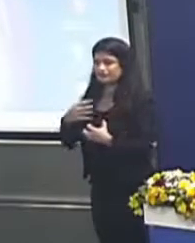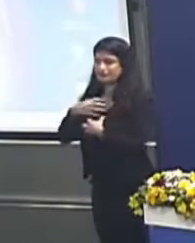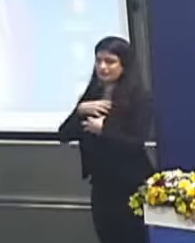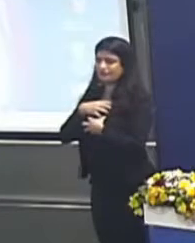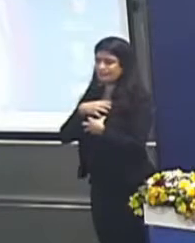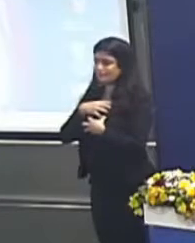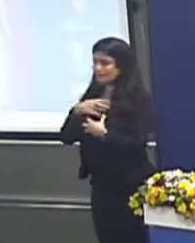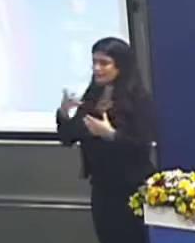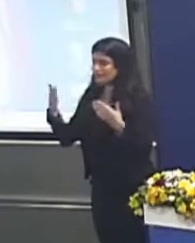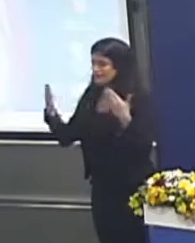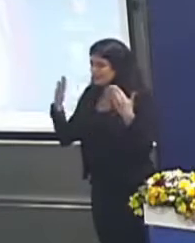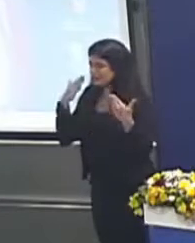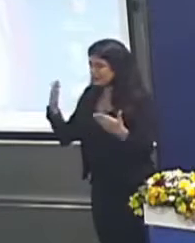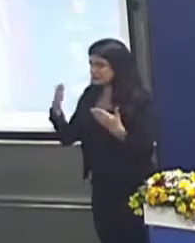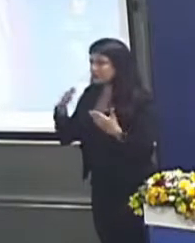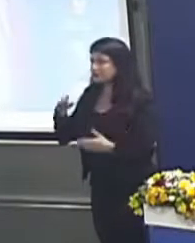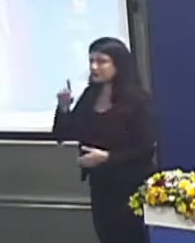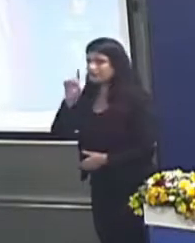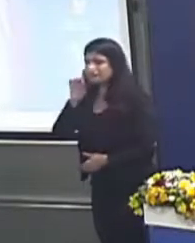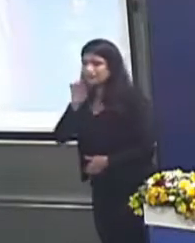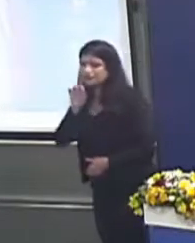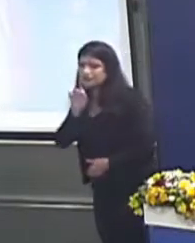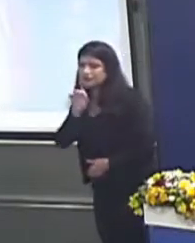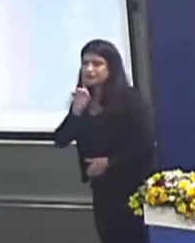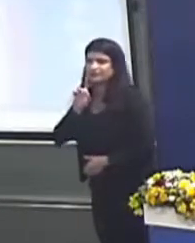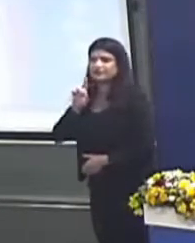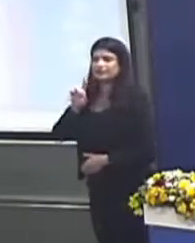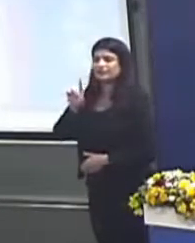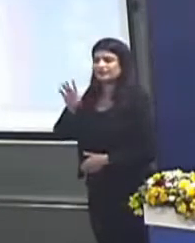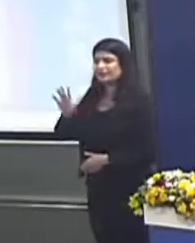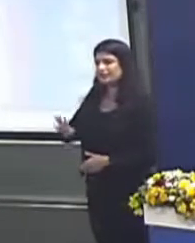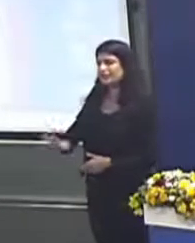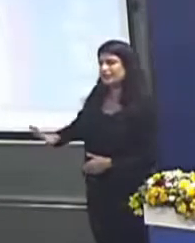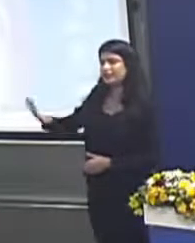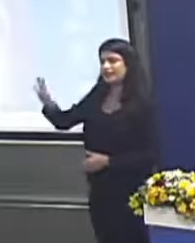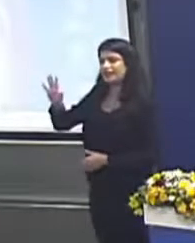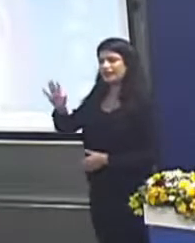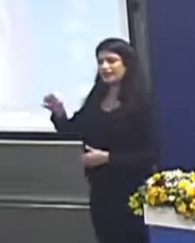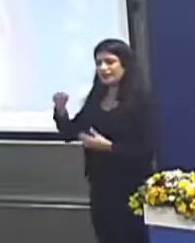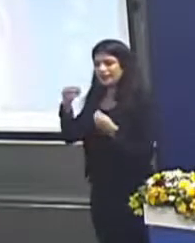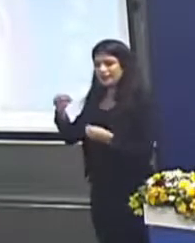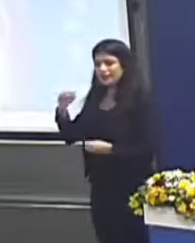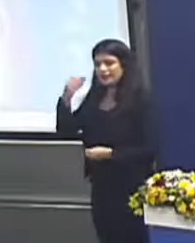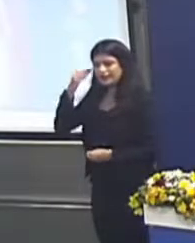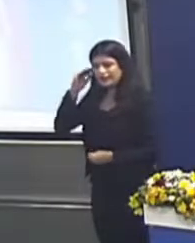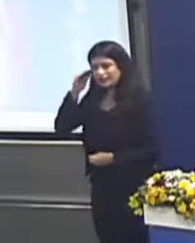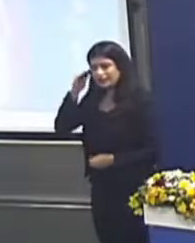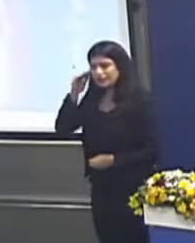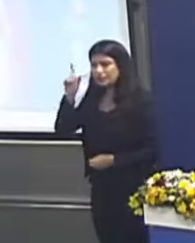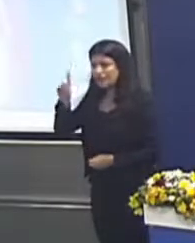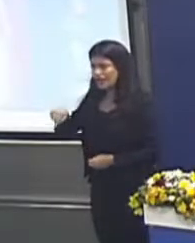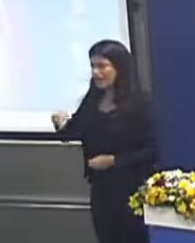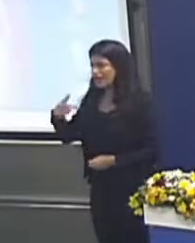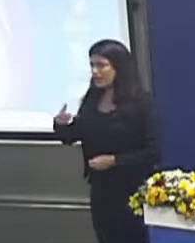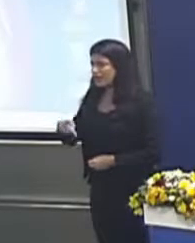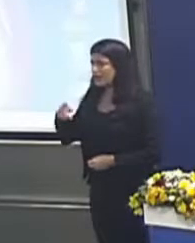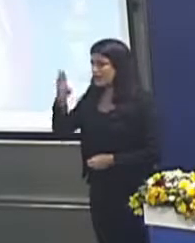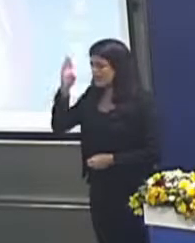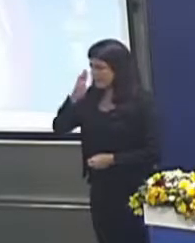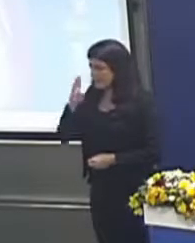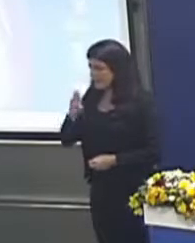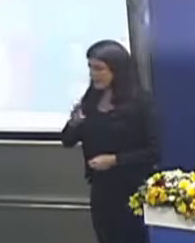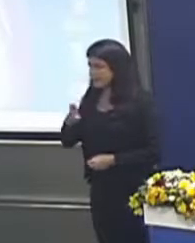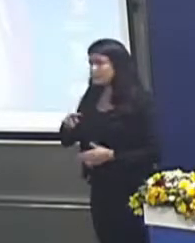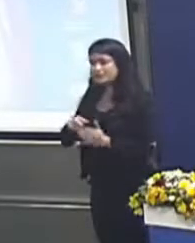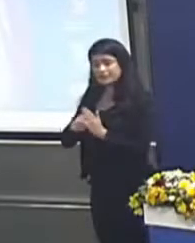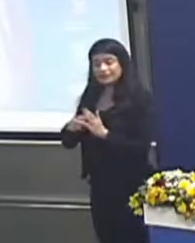essa psicologia latino-americana, essa psicologia que precisa entender que ser brasileira, ser brasileiro, tem